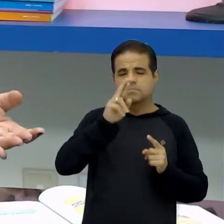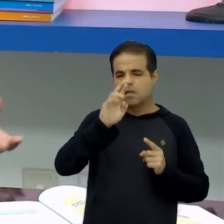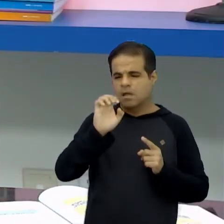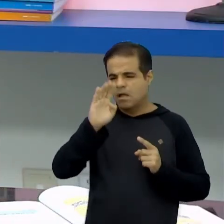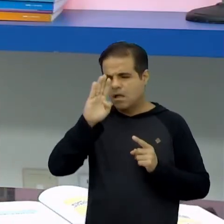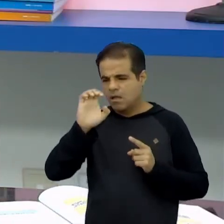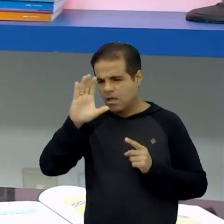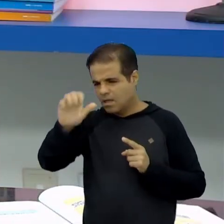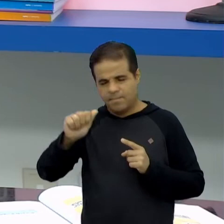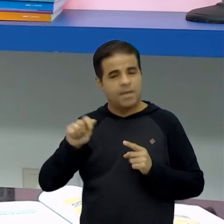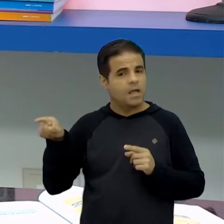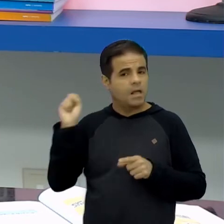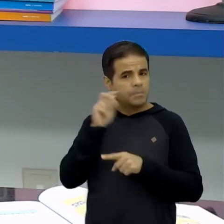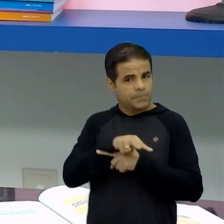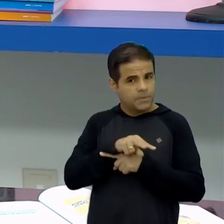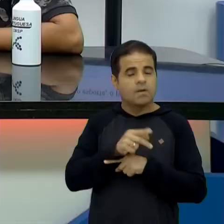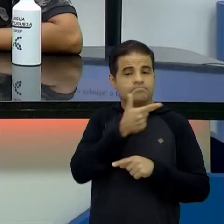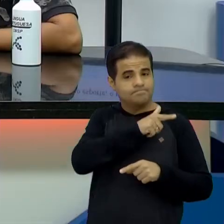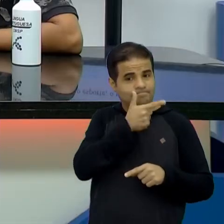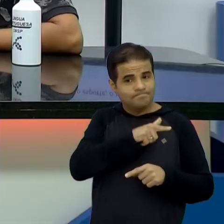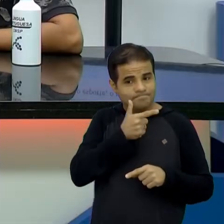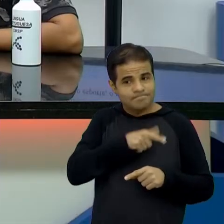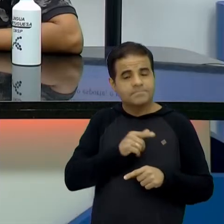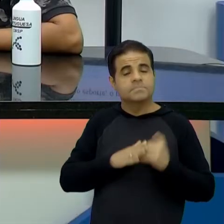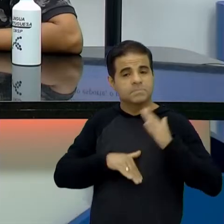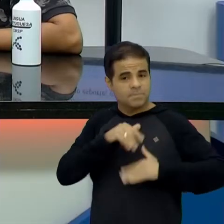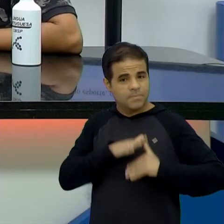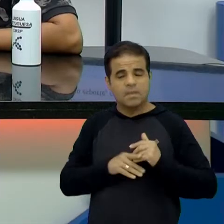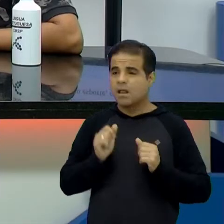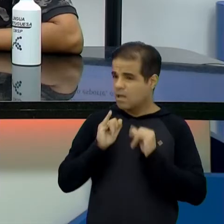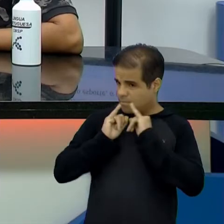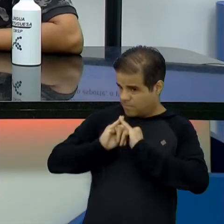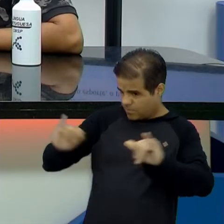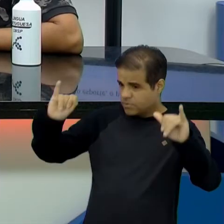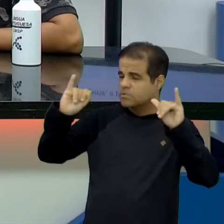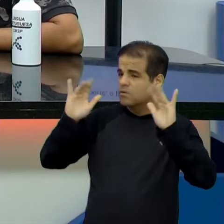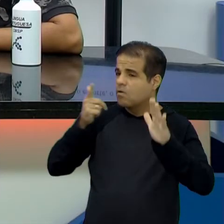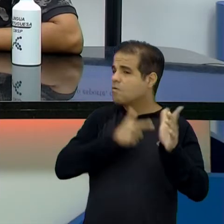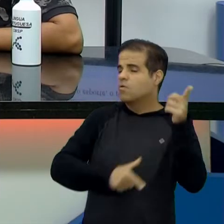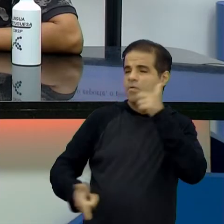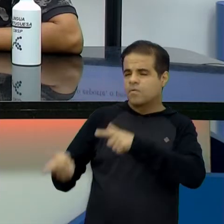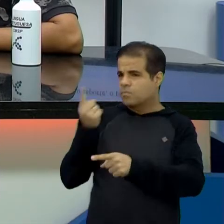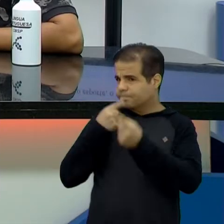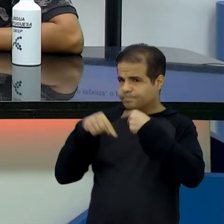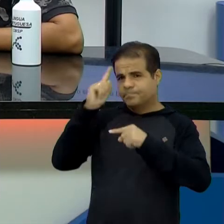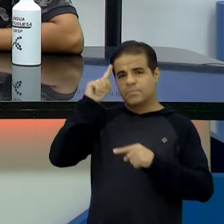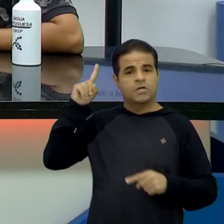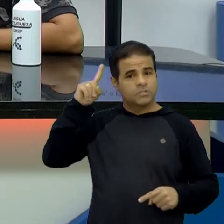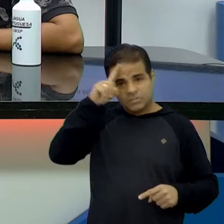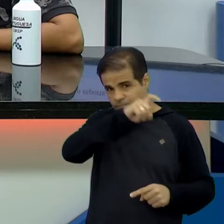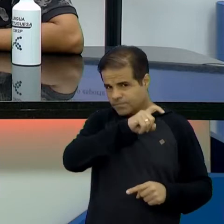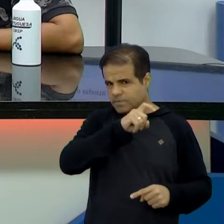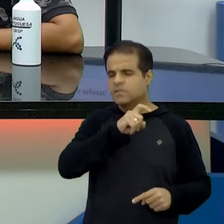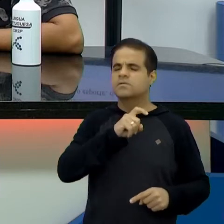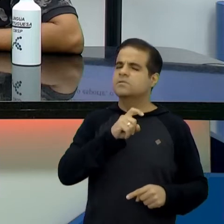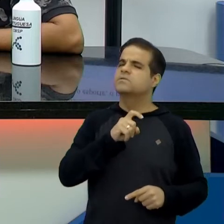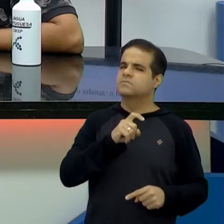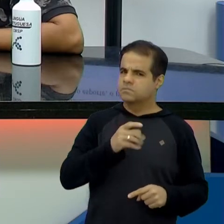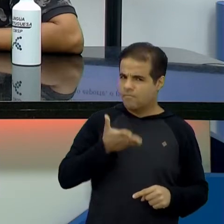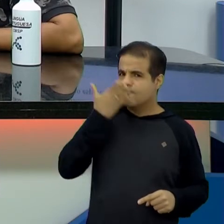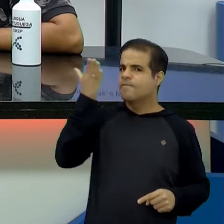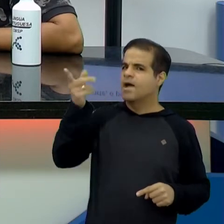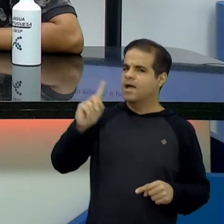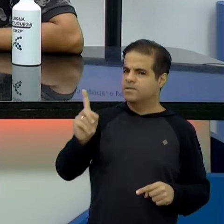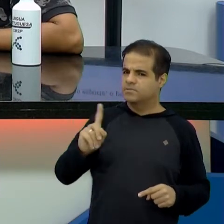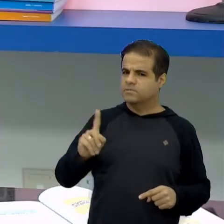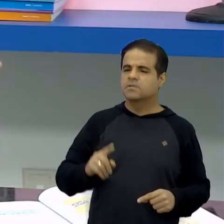né? A Rebeca quando ela ia hoje ali é à frente, fruto disso, né? A mídia aí falava dessa conquista dela, como foi difícil, porque não foi fácil. Né? A trajetória.